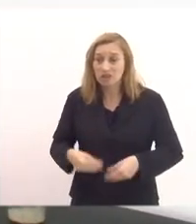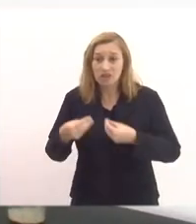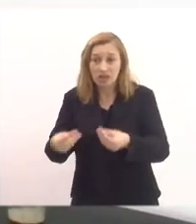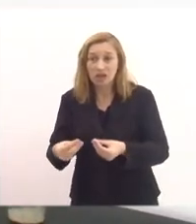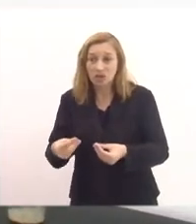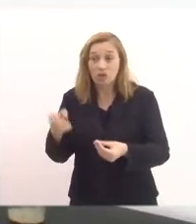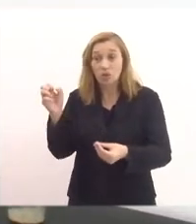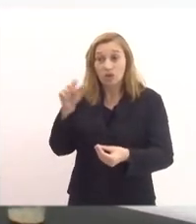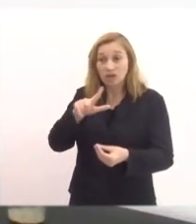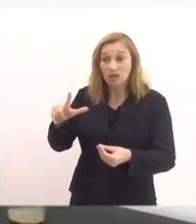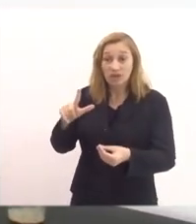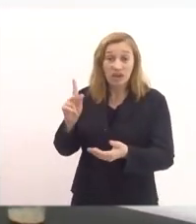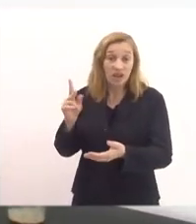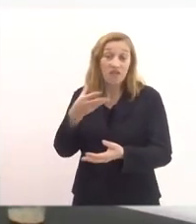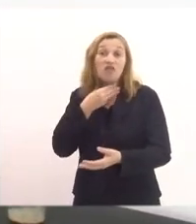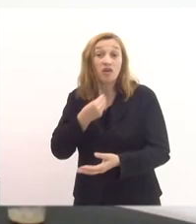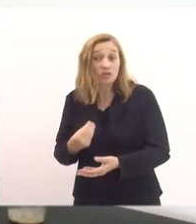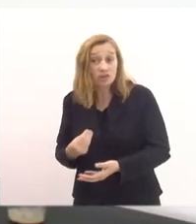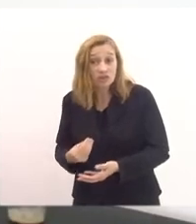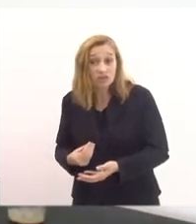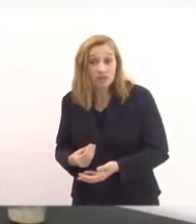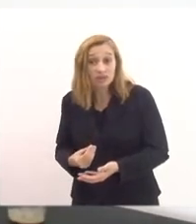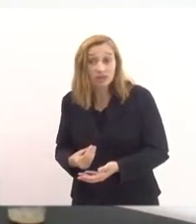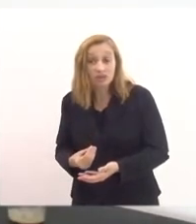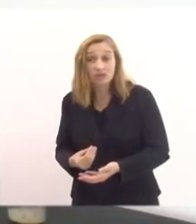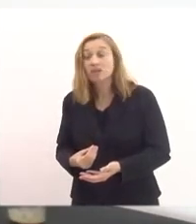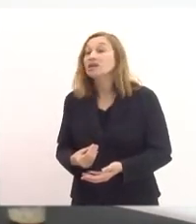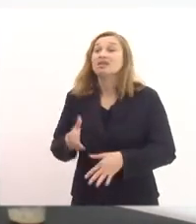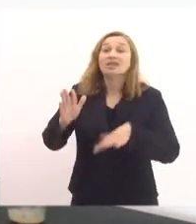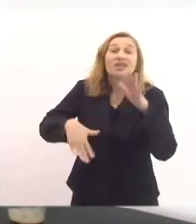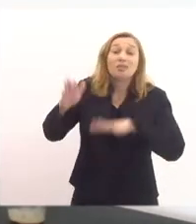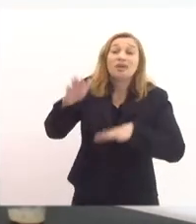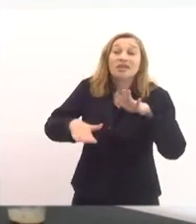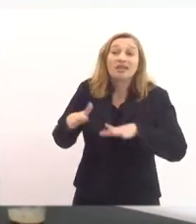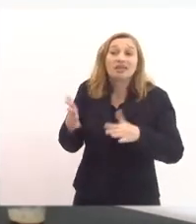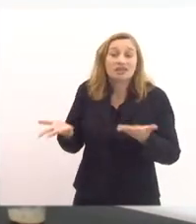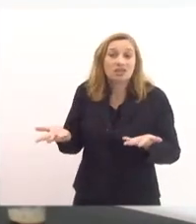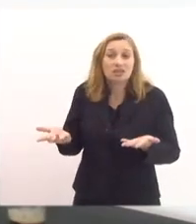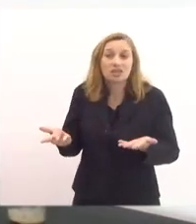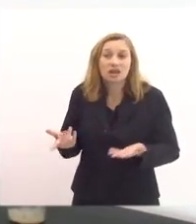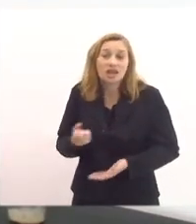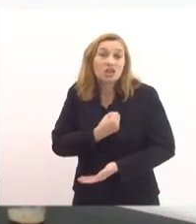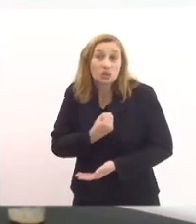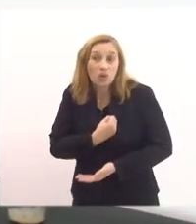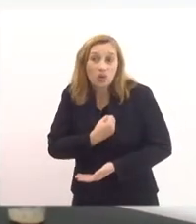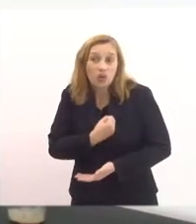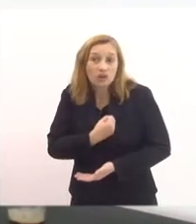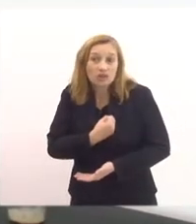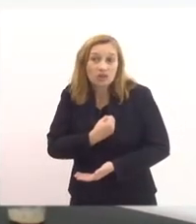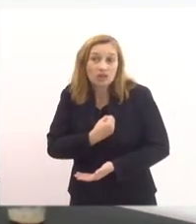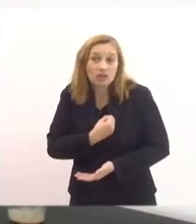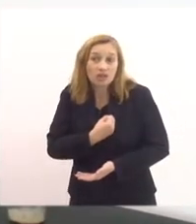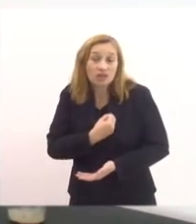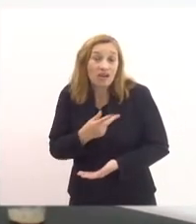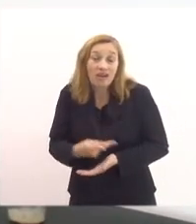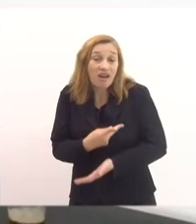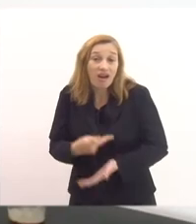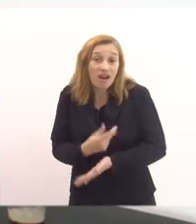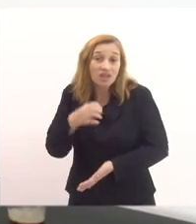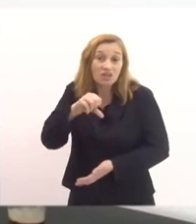minha certidão era falsa. Né? Independente disso, até a nota, que me imputaram a nota de